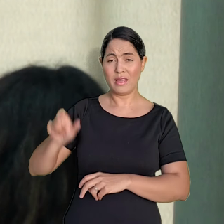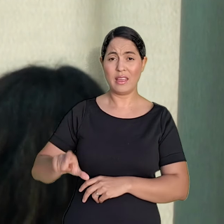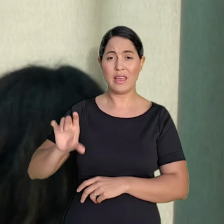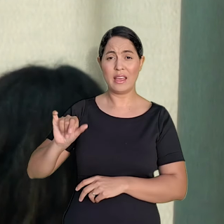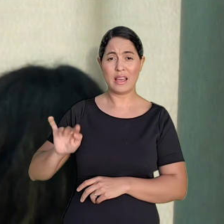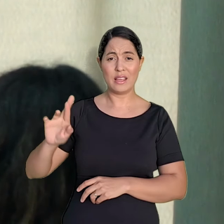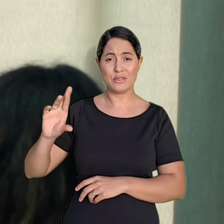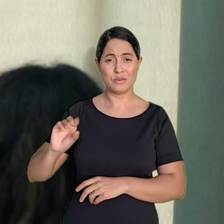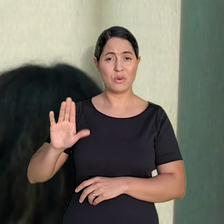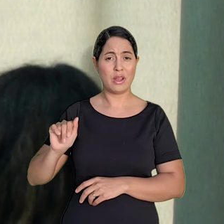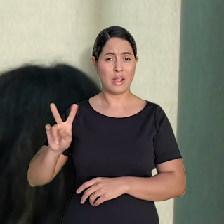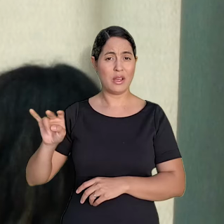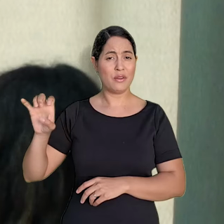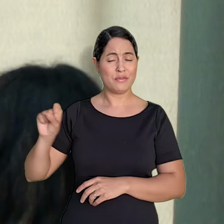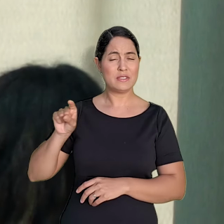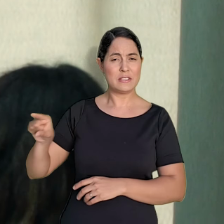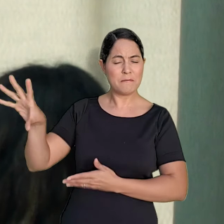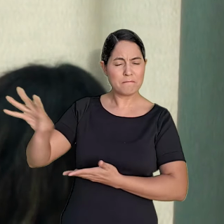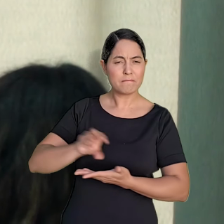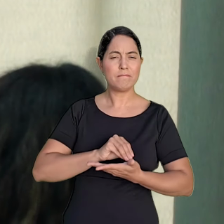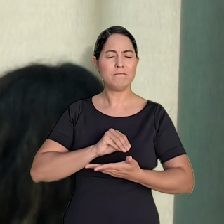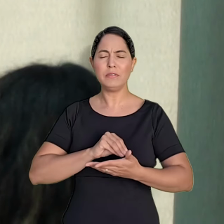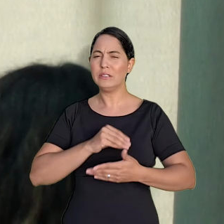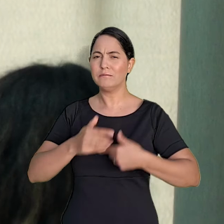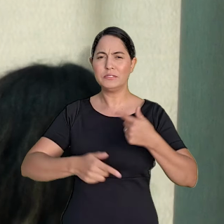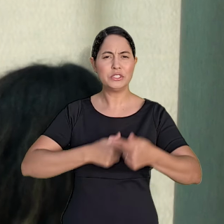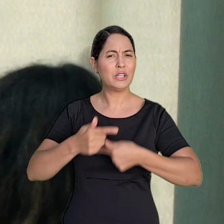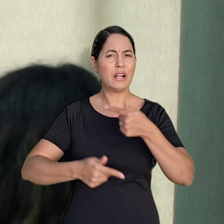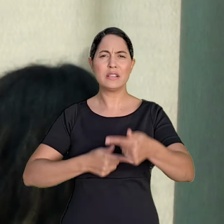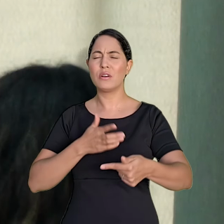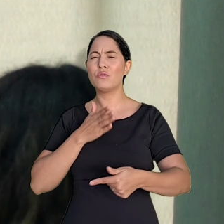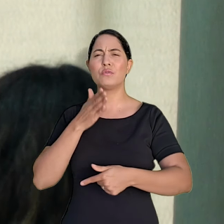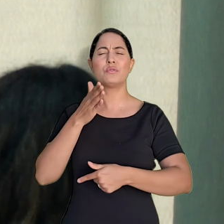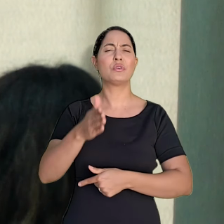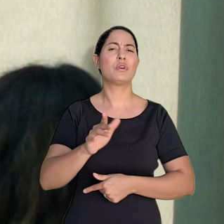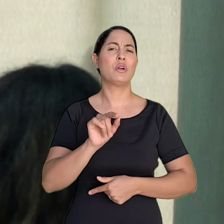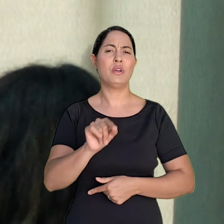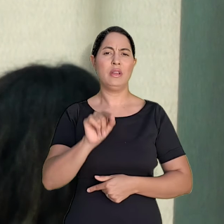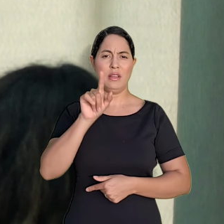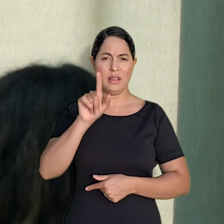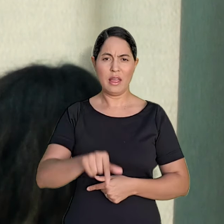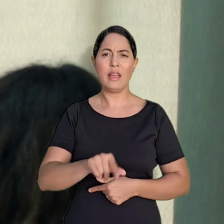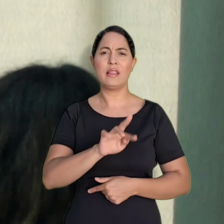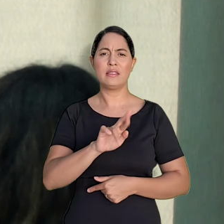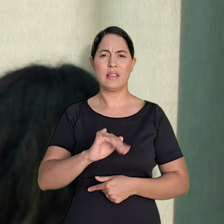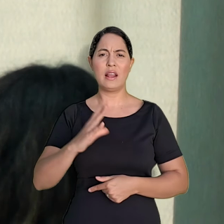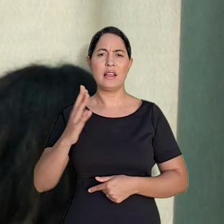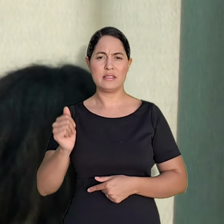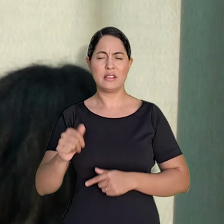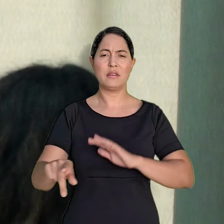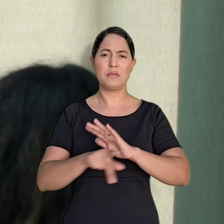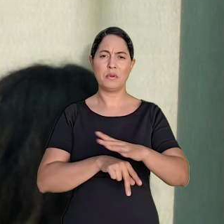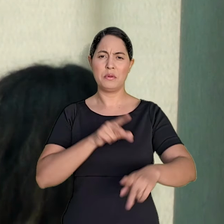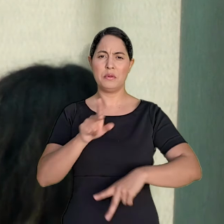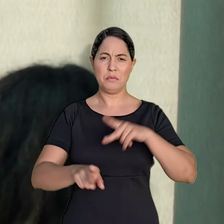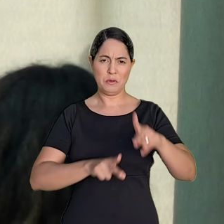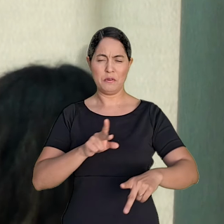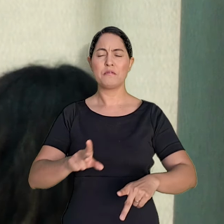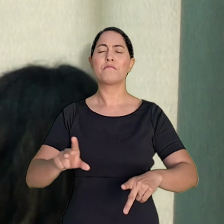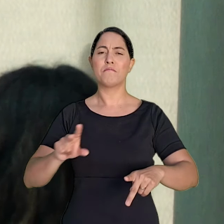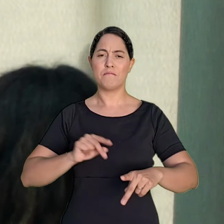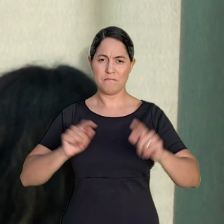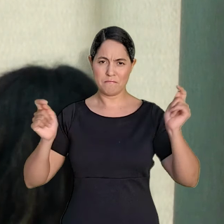que atravessa gerações. A praça pertence ao povo. Nesta manhã, em Salvador, diante